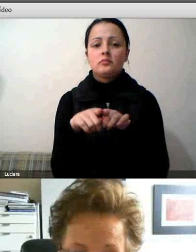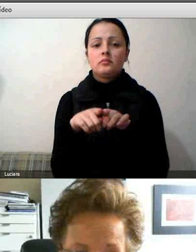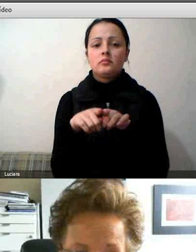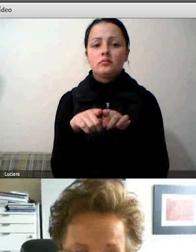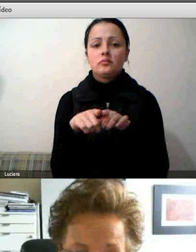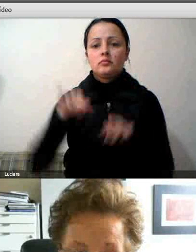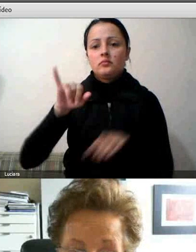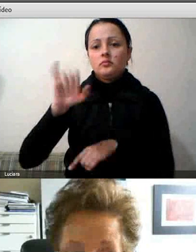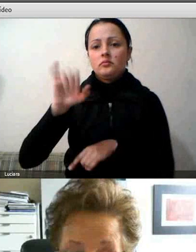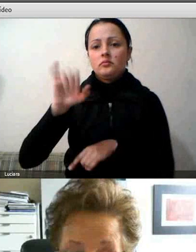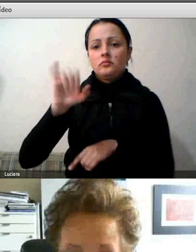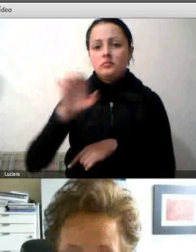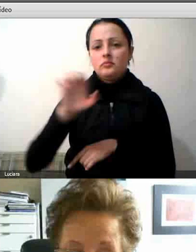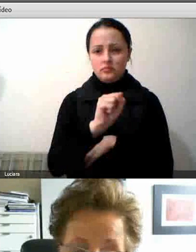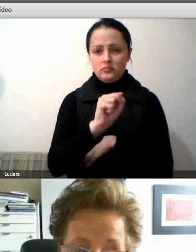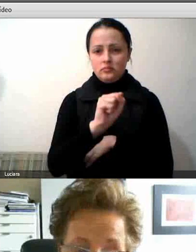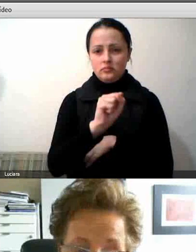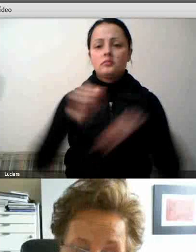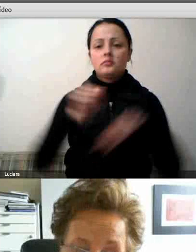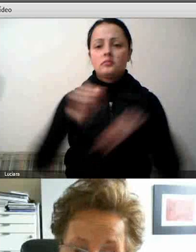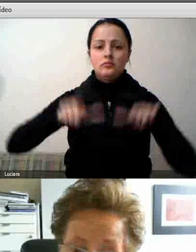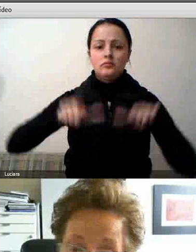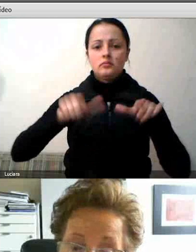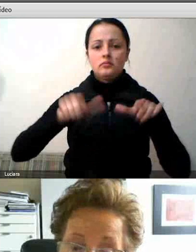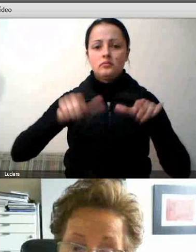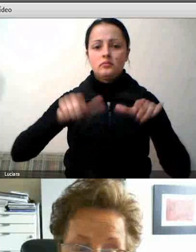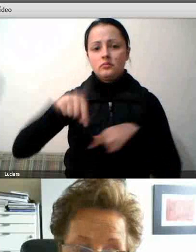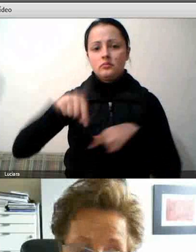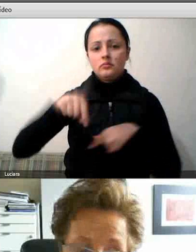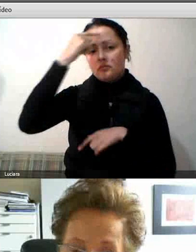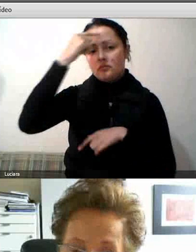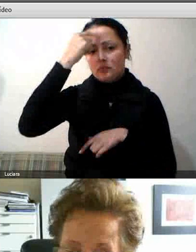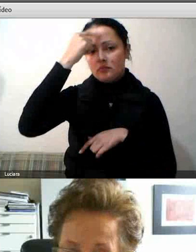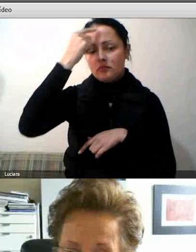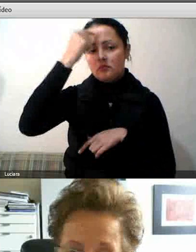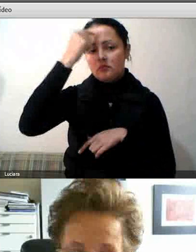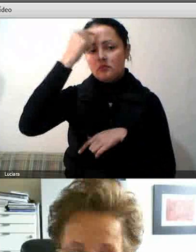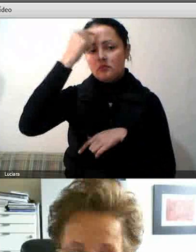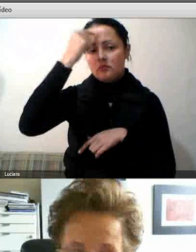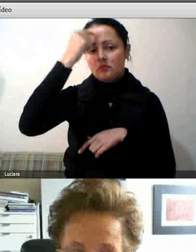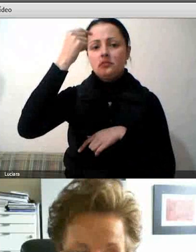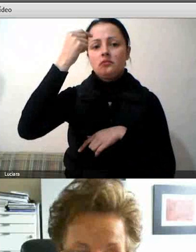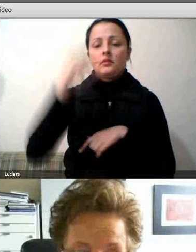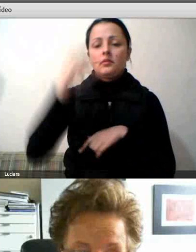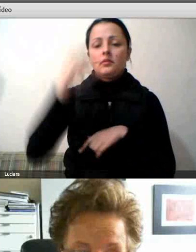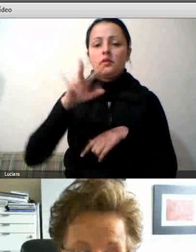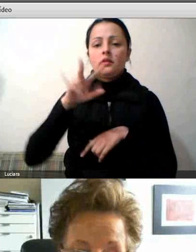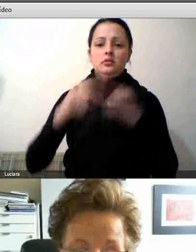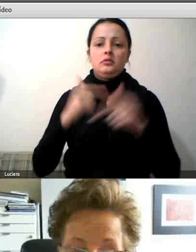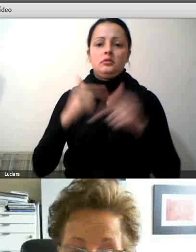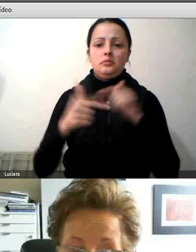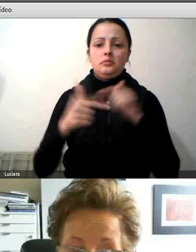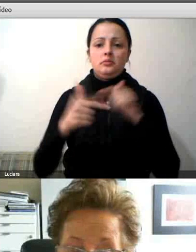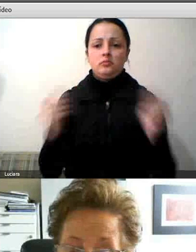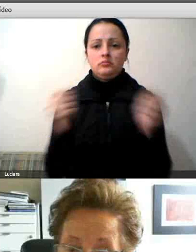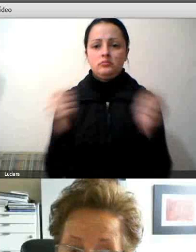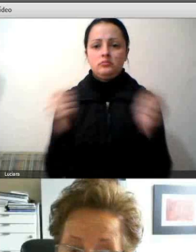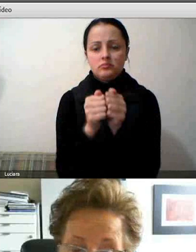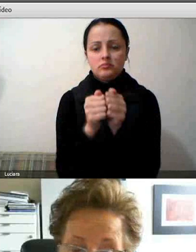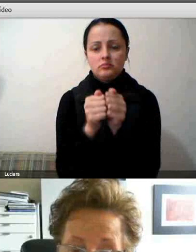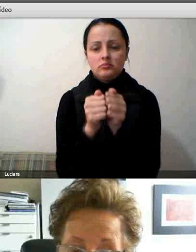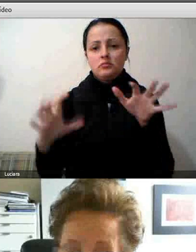ensino superior local, que são as universidades que estão se consorciando nesse momento. Pode